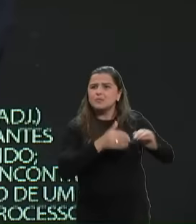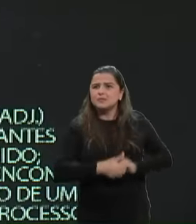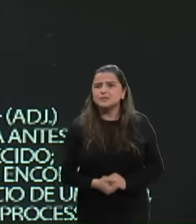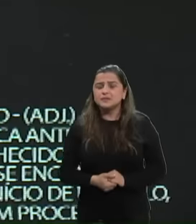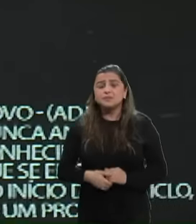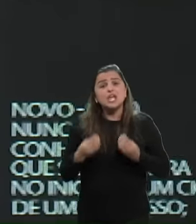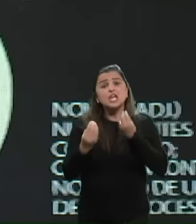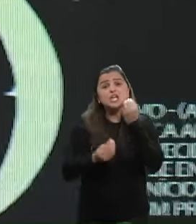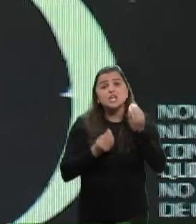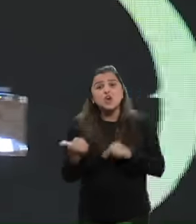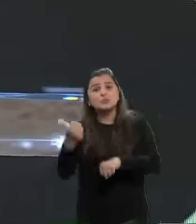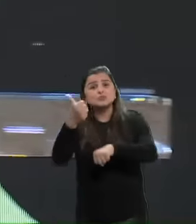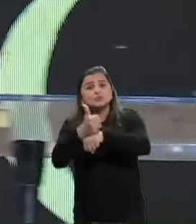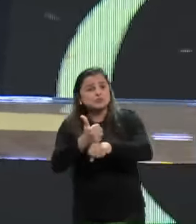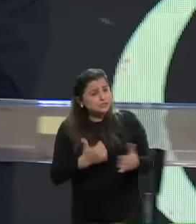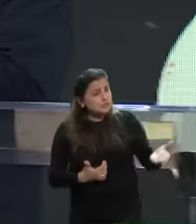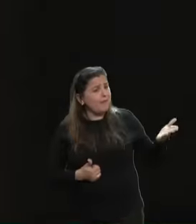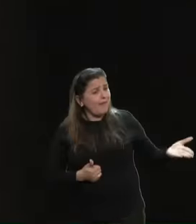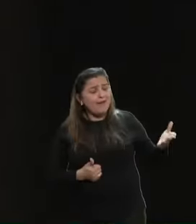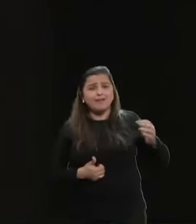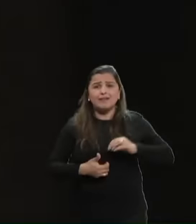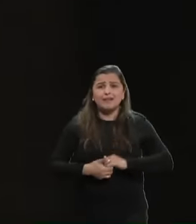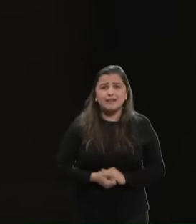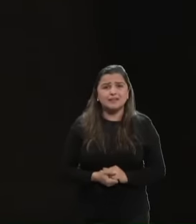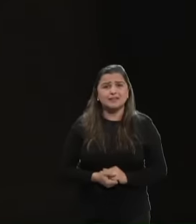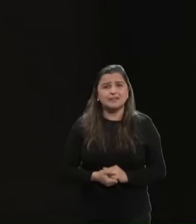Como substituir um homem dessa estatura?